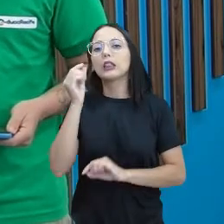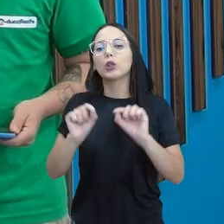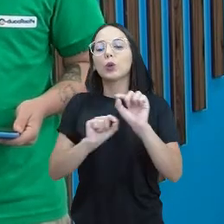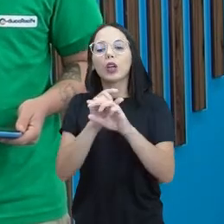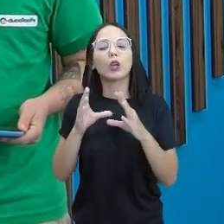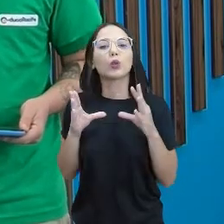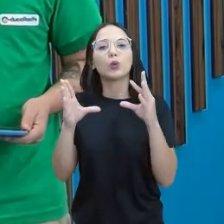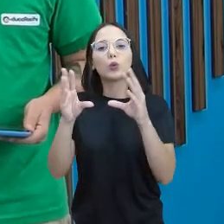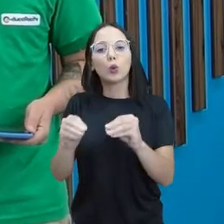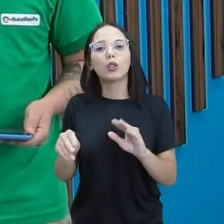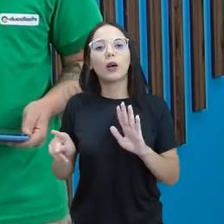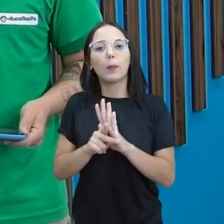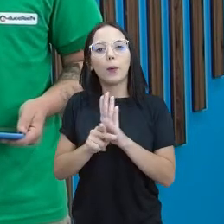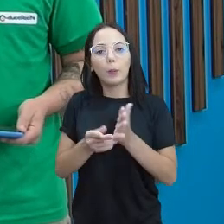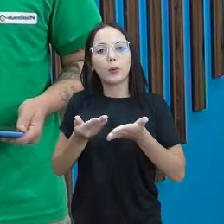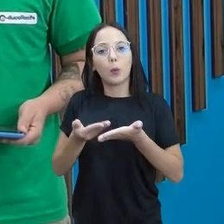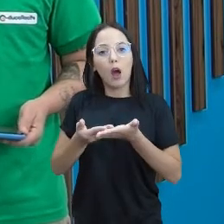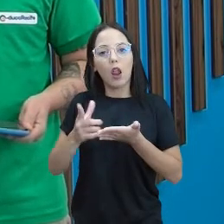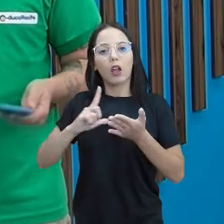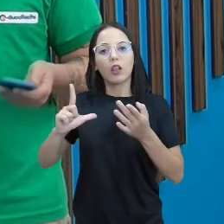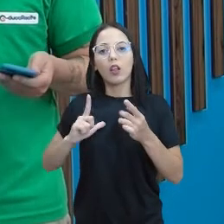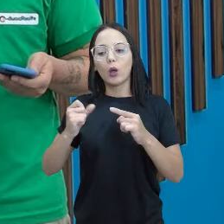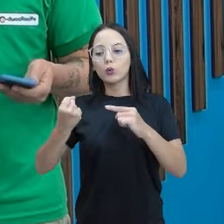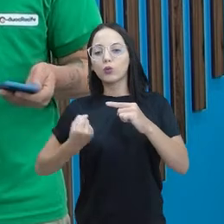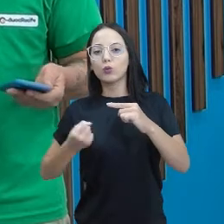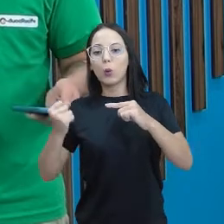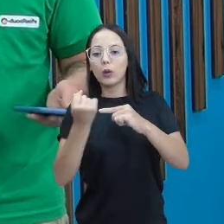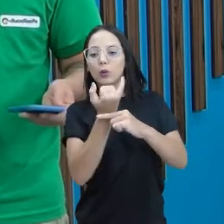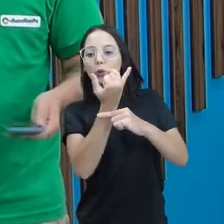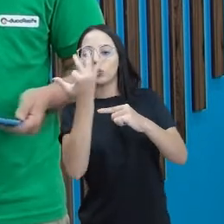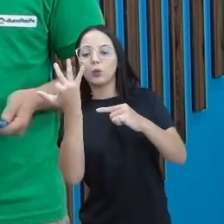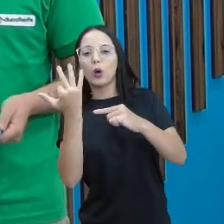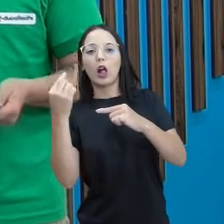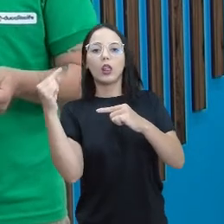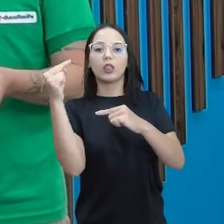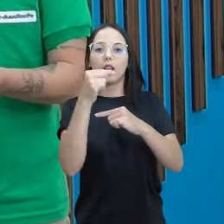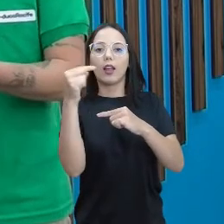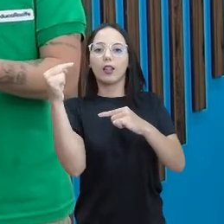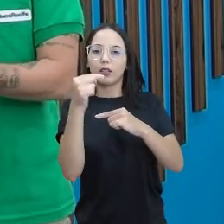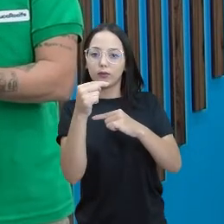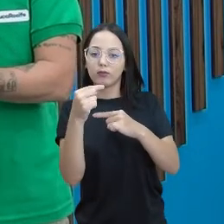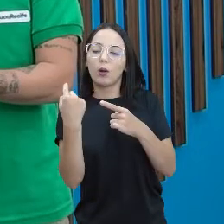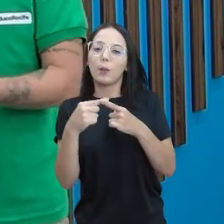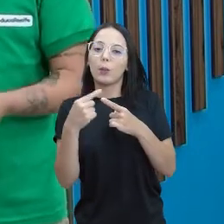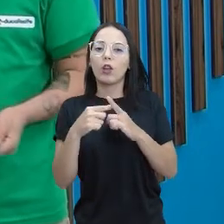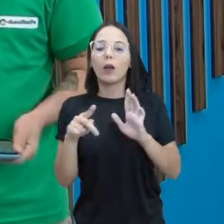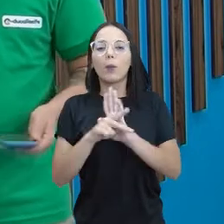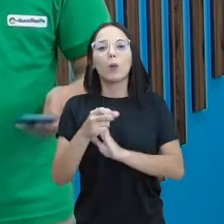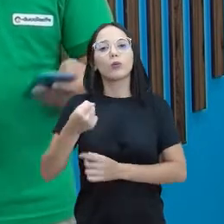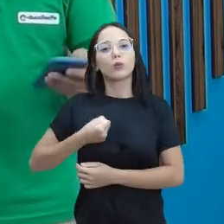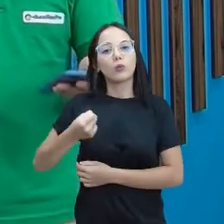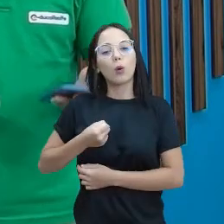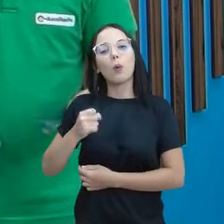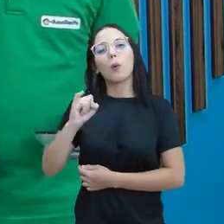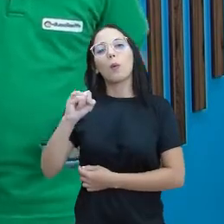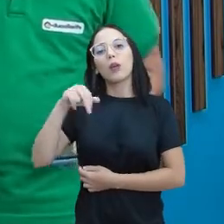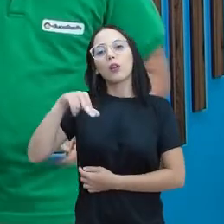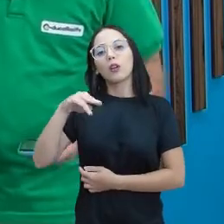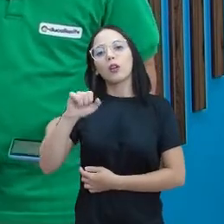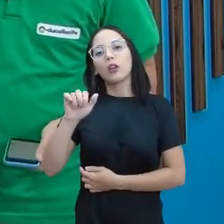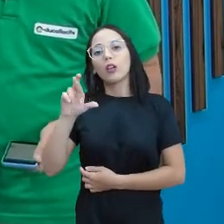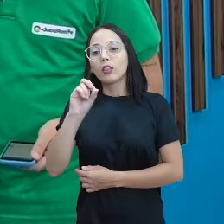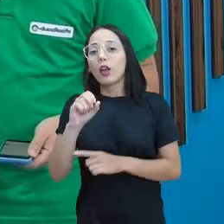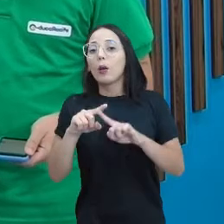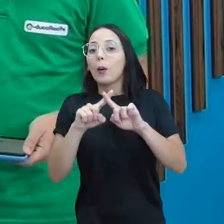as situações onde você tenha um expoente negativo, tá certo? A gente colocou ali como números inteiros, mas, no caso,